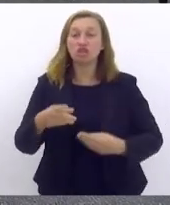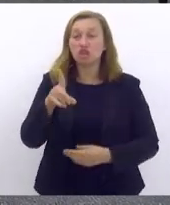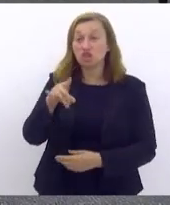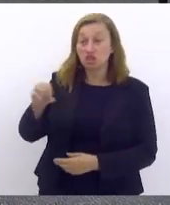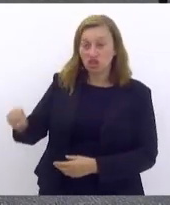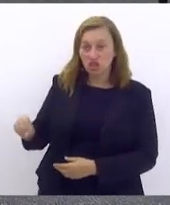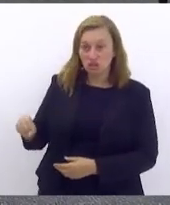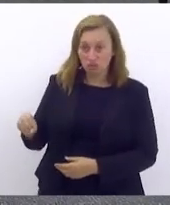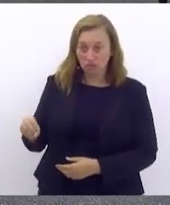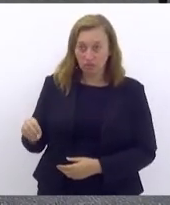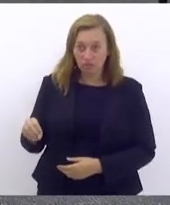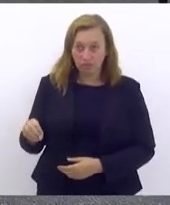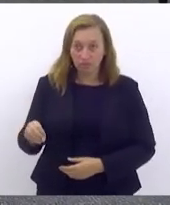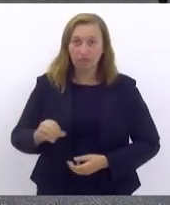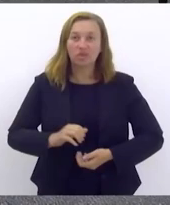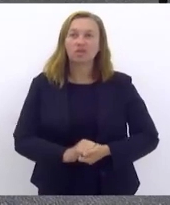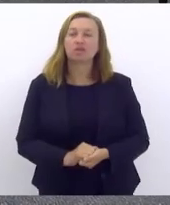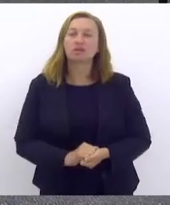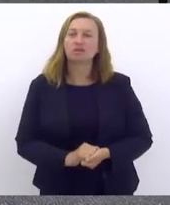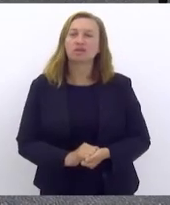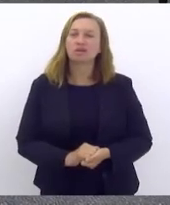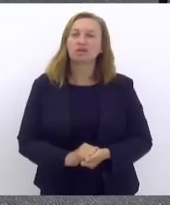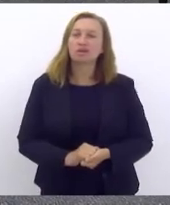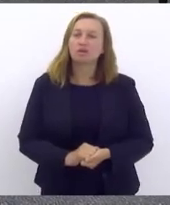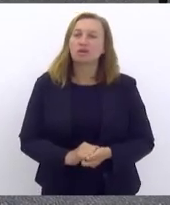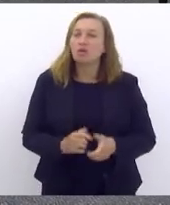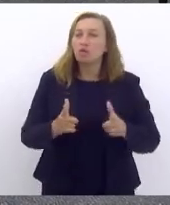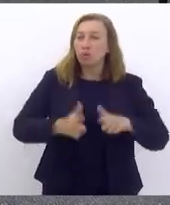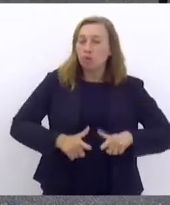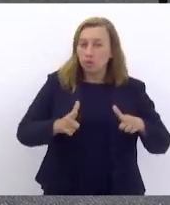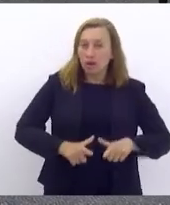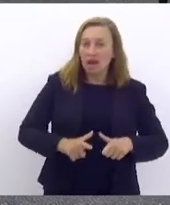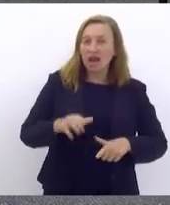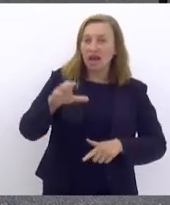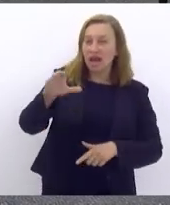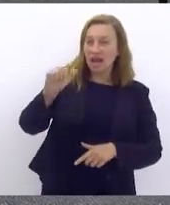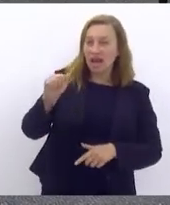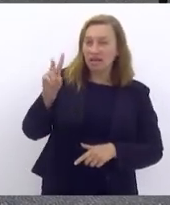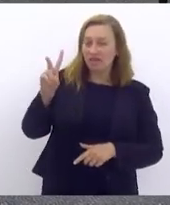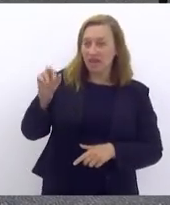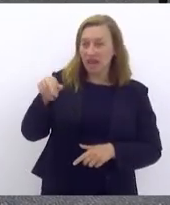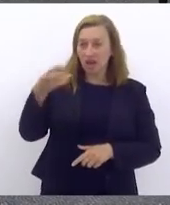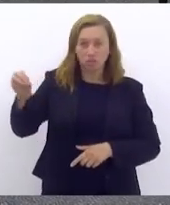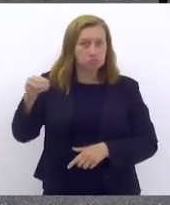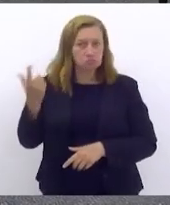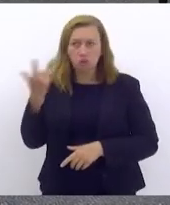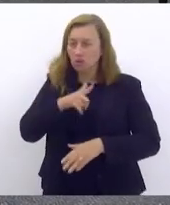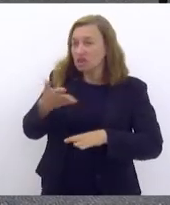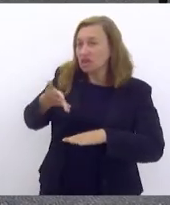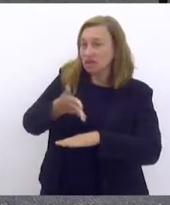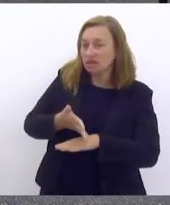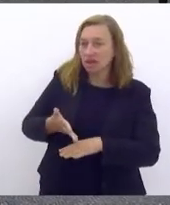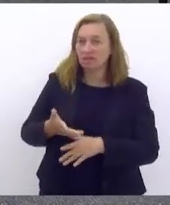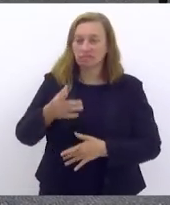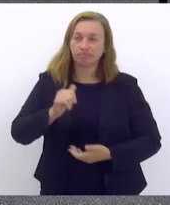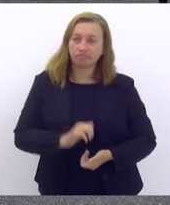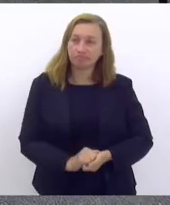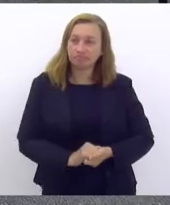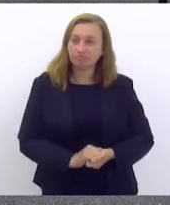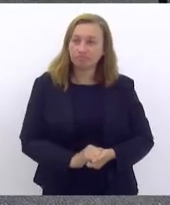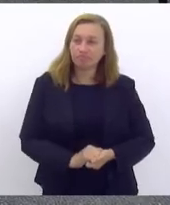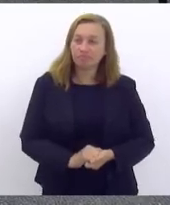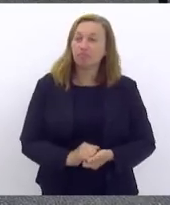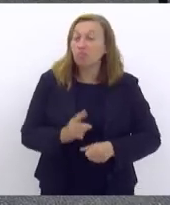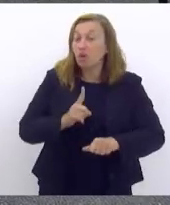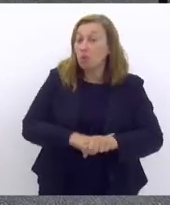entrou tranquilo, sem uma arma. Local que o Caveirão não consegue nem chegar perto, deputado Rodrigo Amorim. A partir do